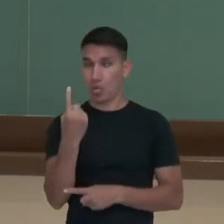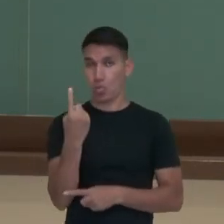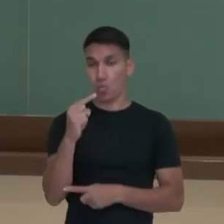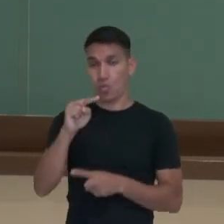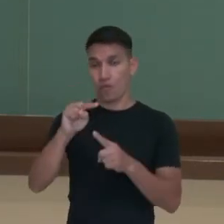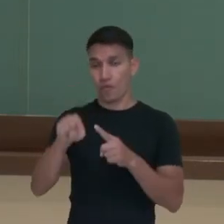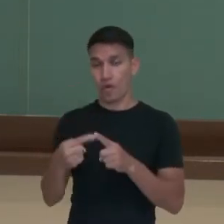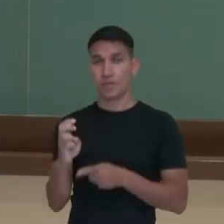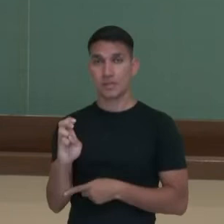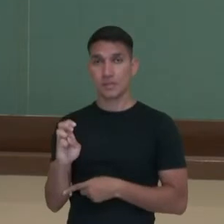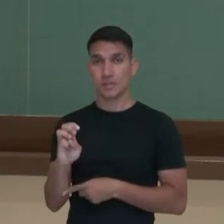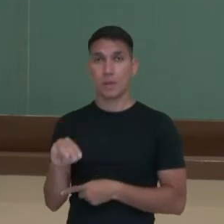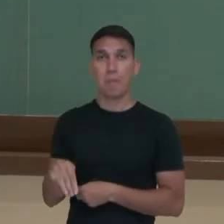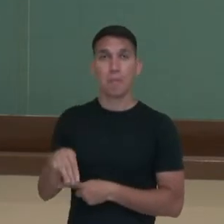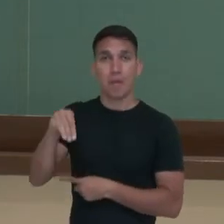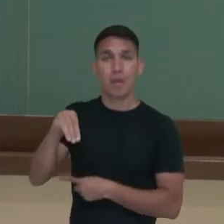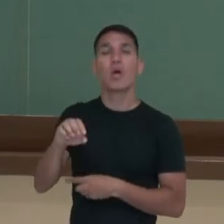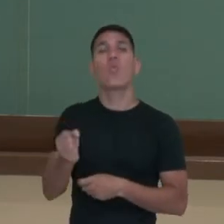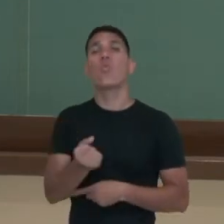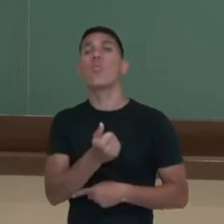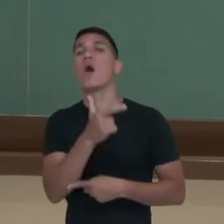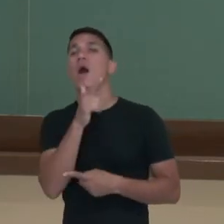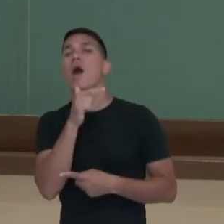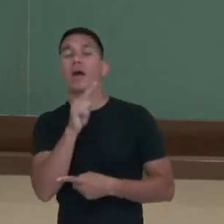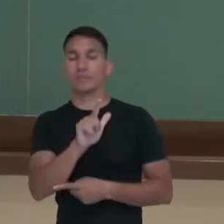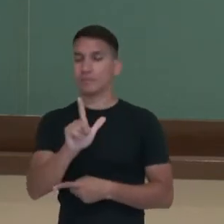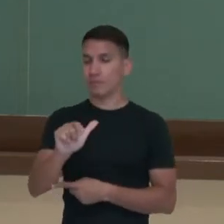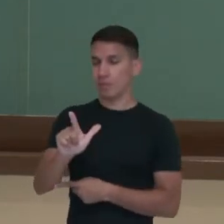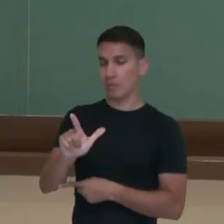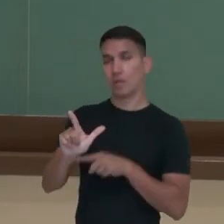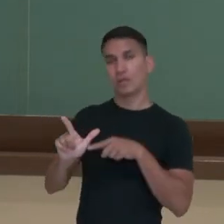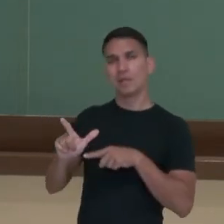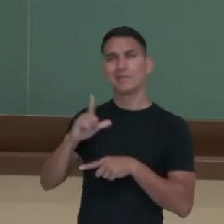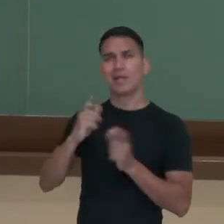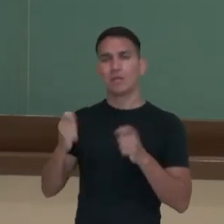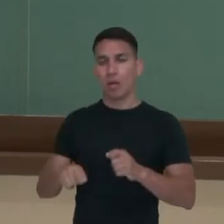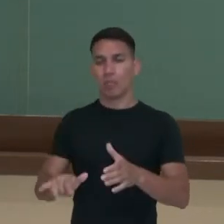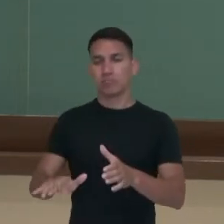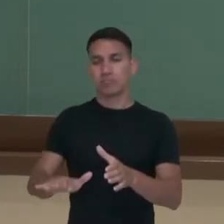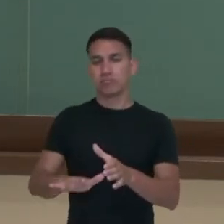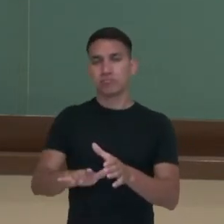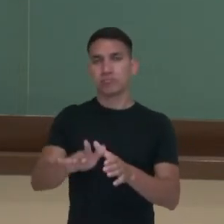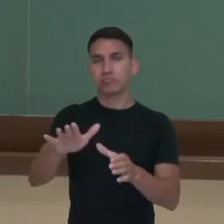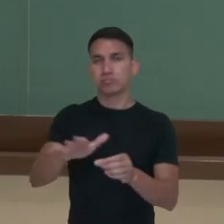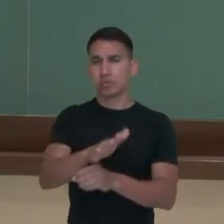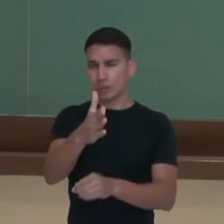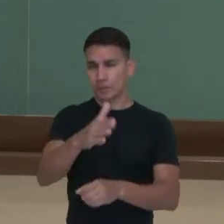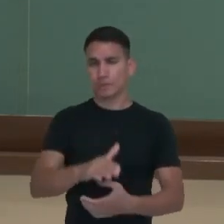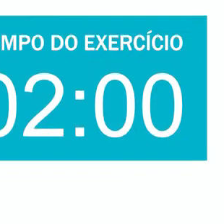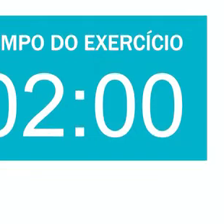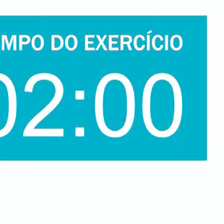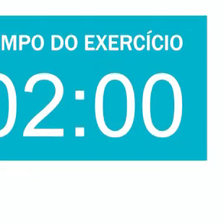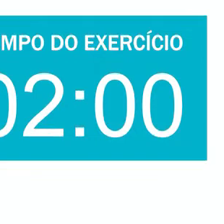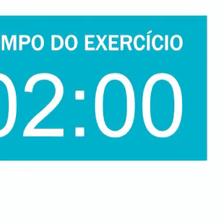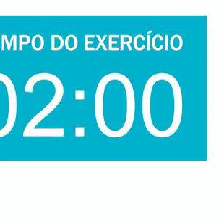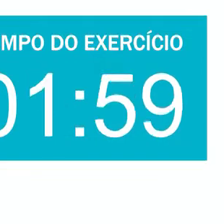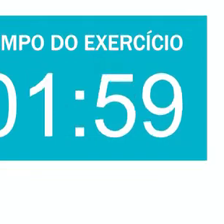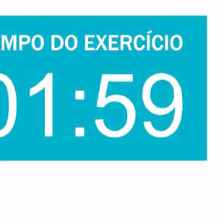Quantos litros de água serão necessários para que essa piscina fique completamente cheia? Agora é com vocês!